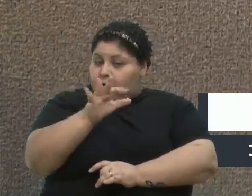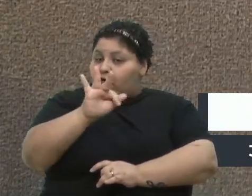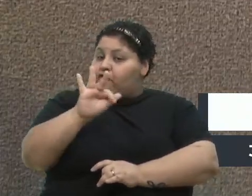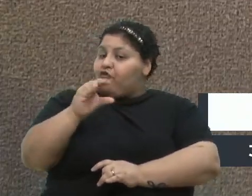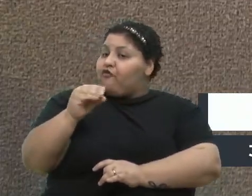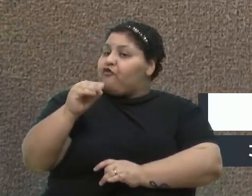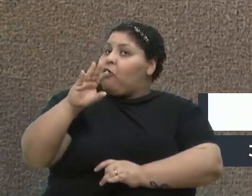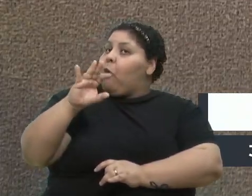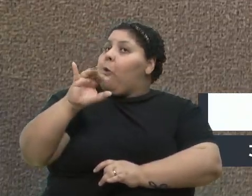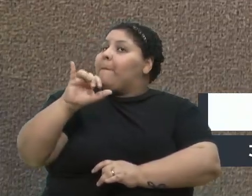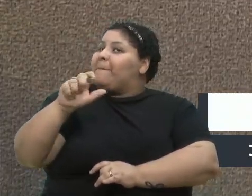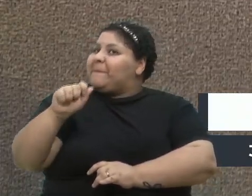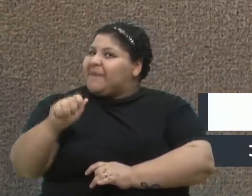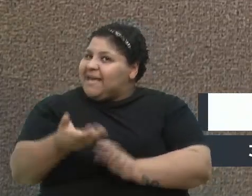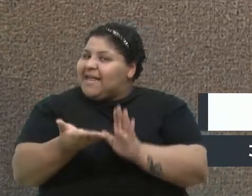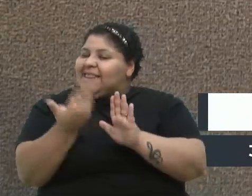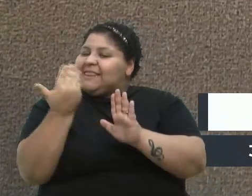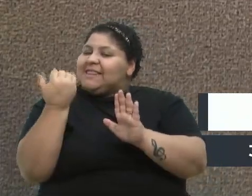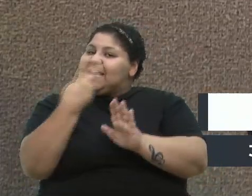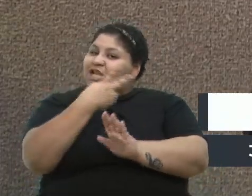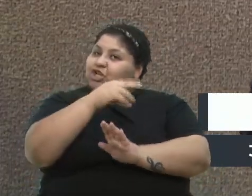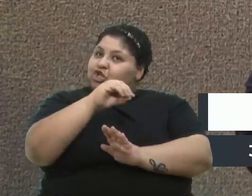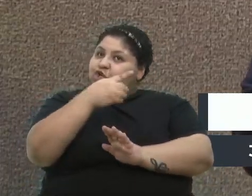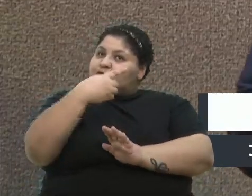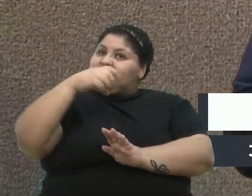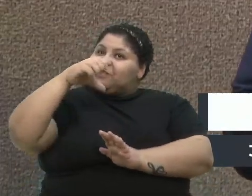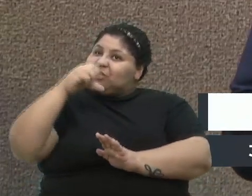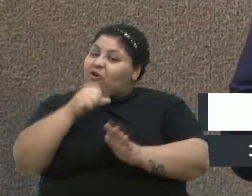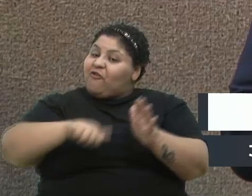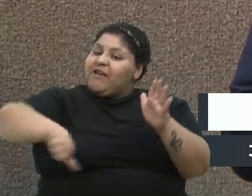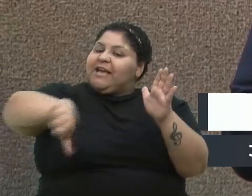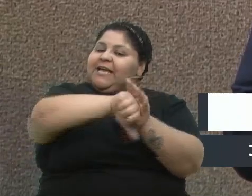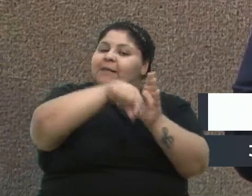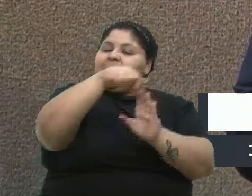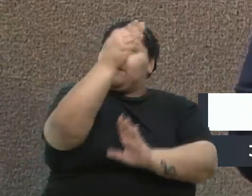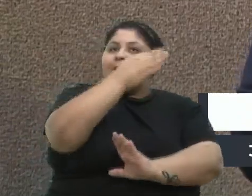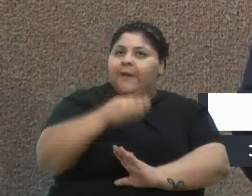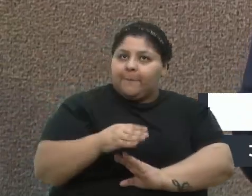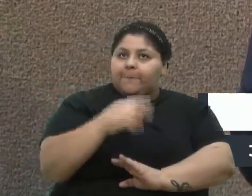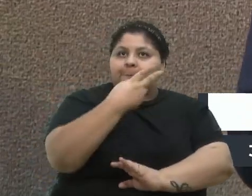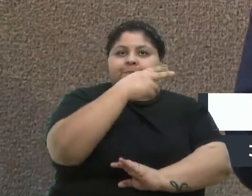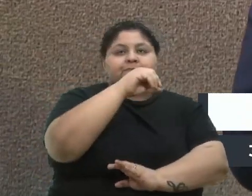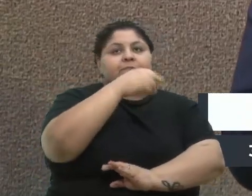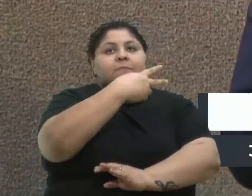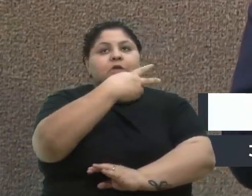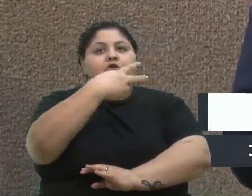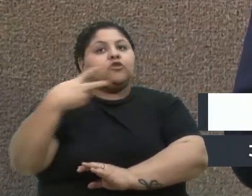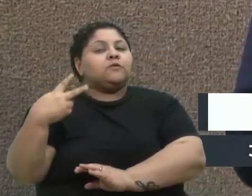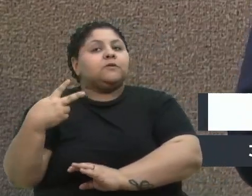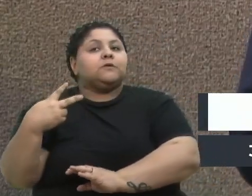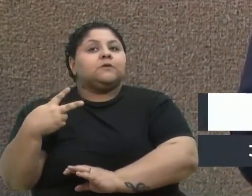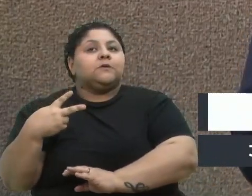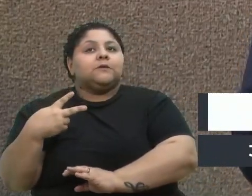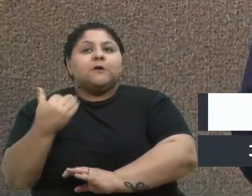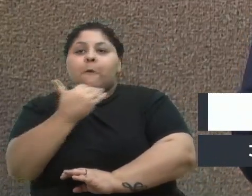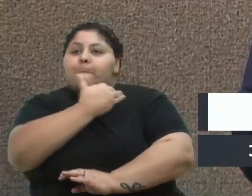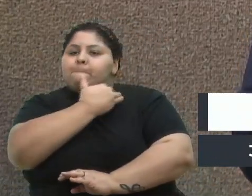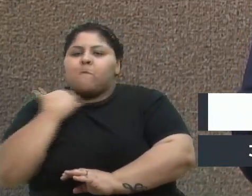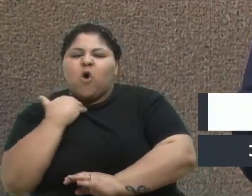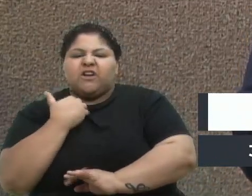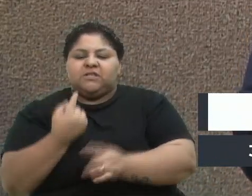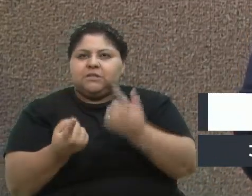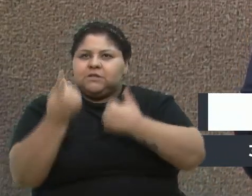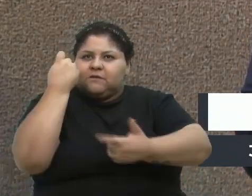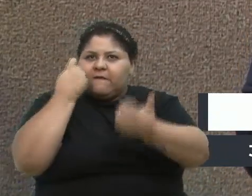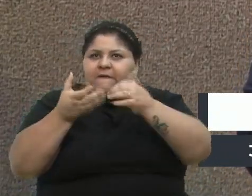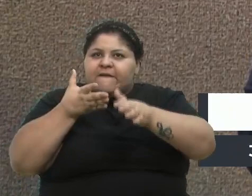2019, é crime no Brasil. É crime no Brasil. E em 2022, pasmem, mortes violentas